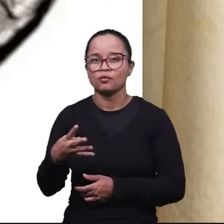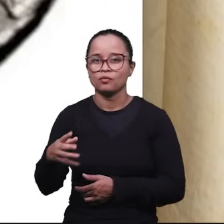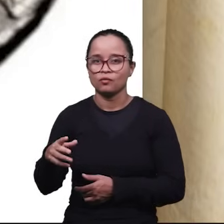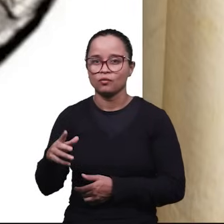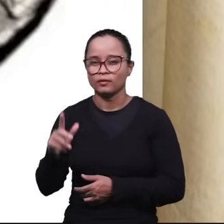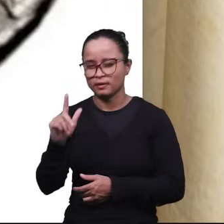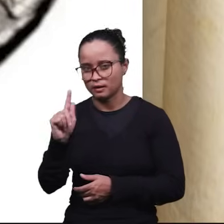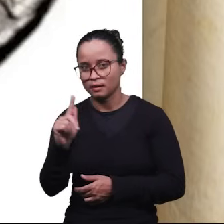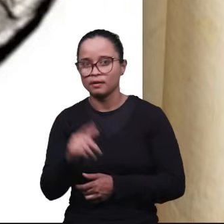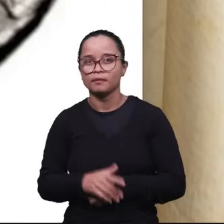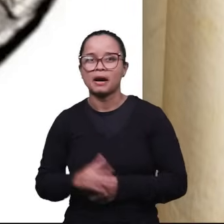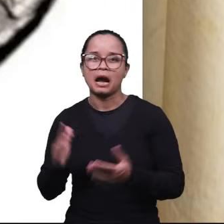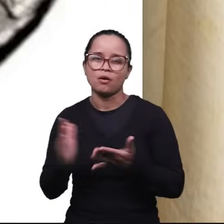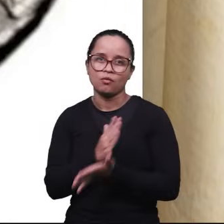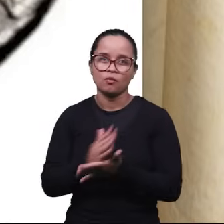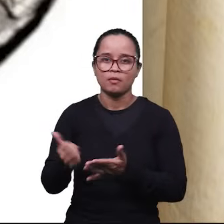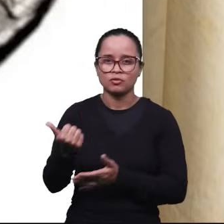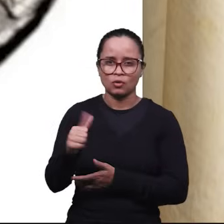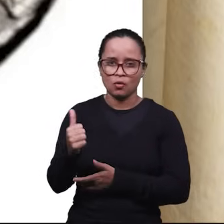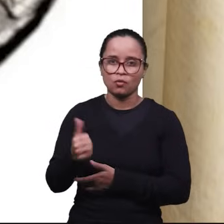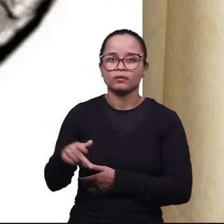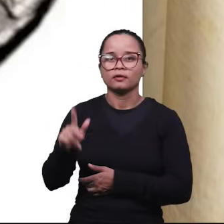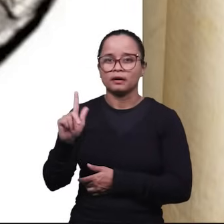algumas pesavam 11 gramas,